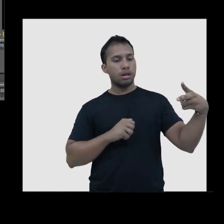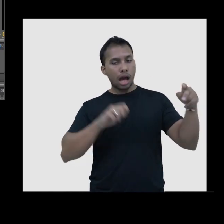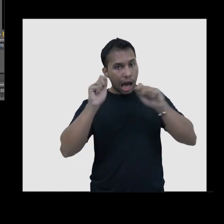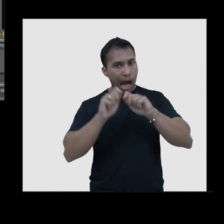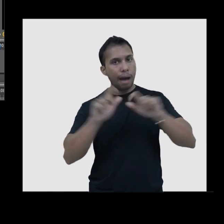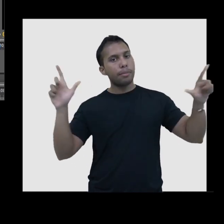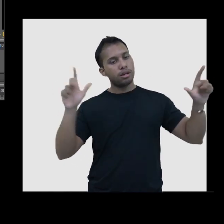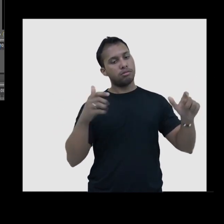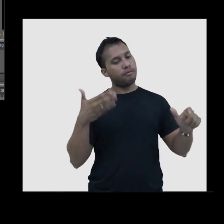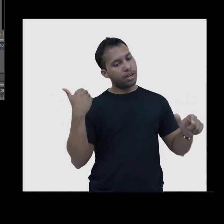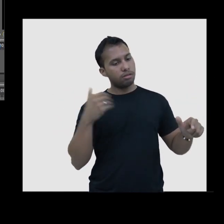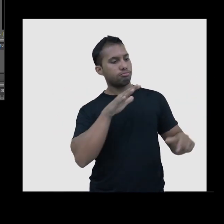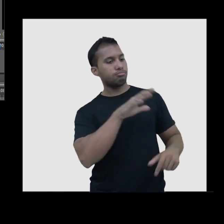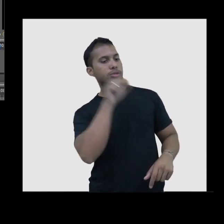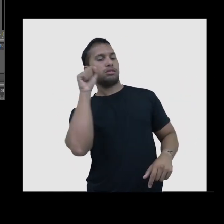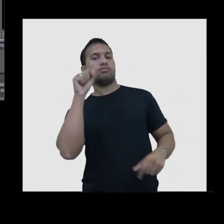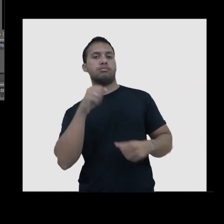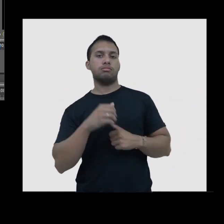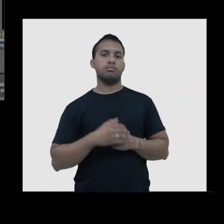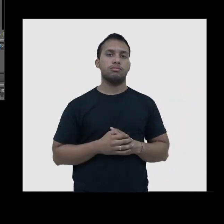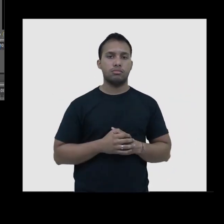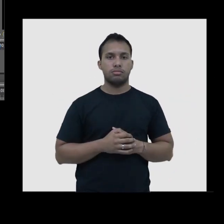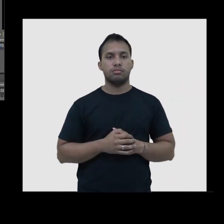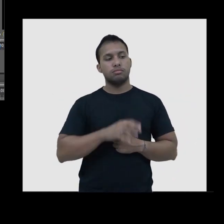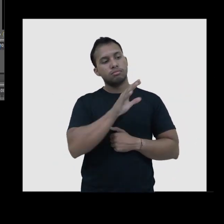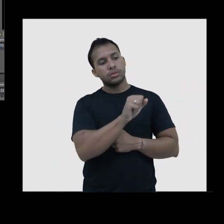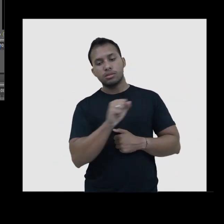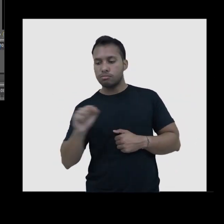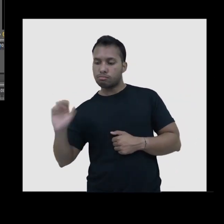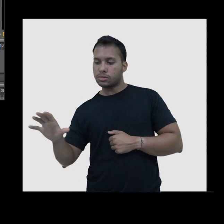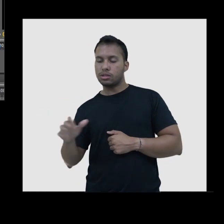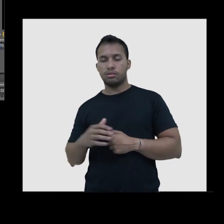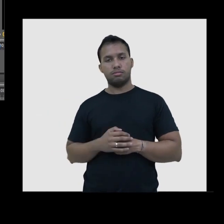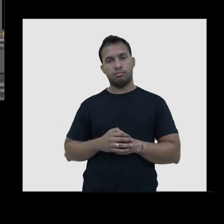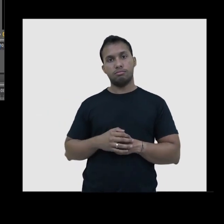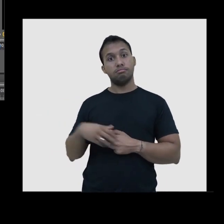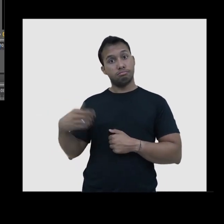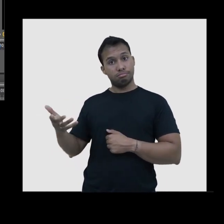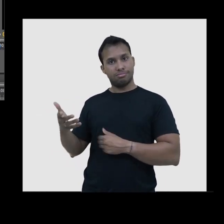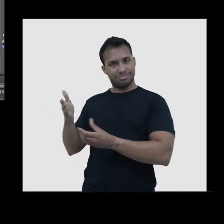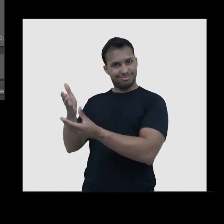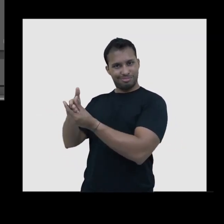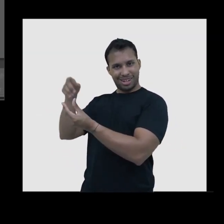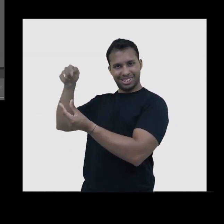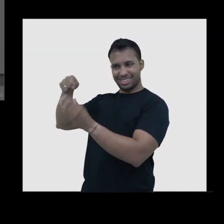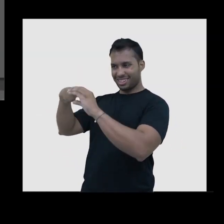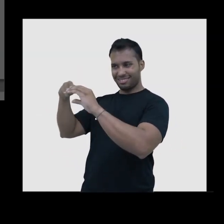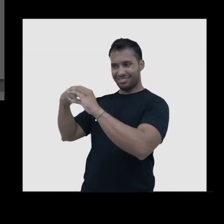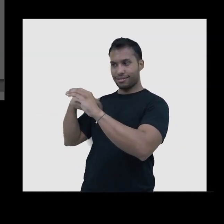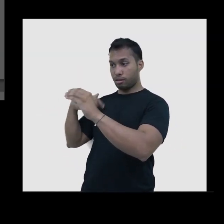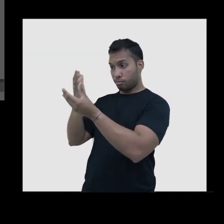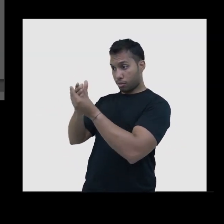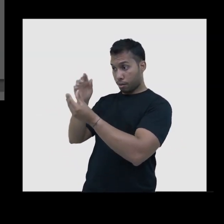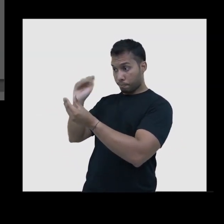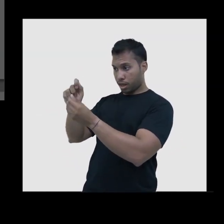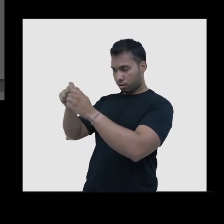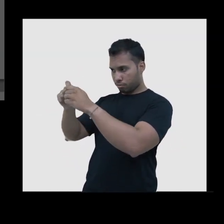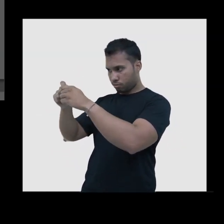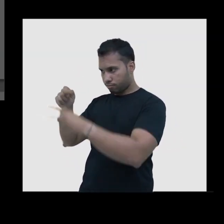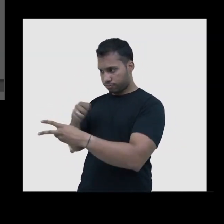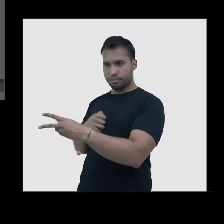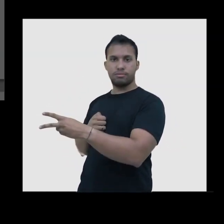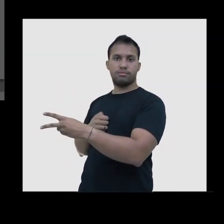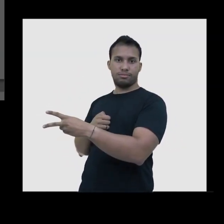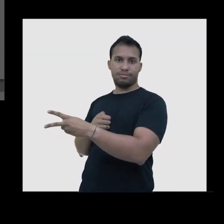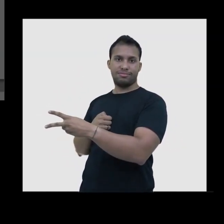E mando abrir. Bom, como eu tinha selecionado a pasta antes, os vídeos estão dentro da pasta aqui dentro do nosso painel Project. Ó. A